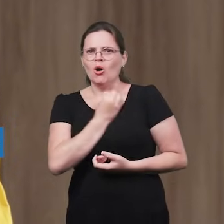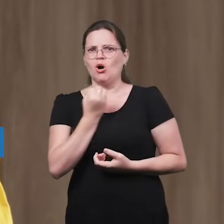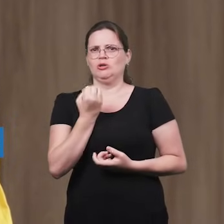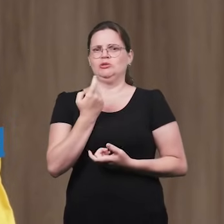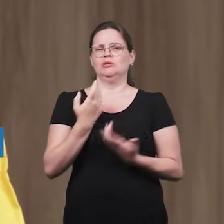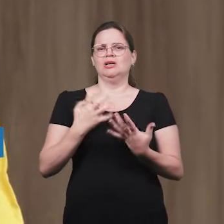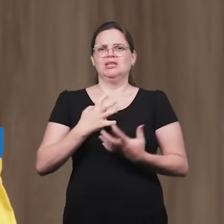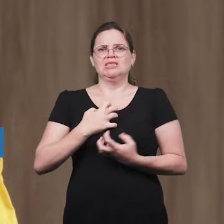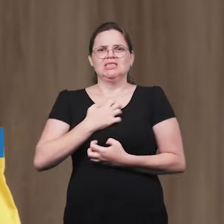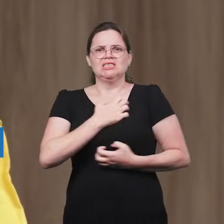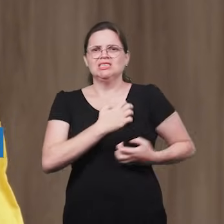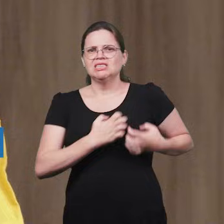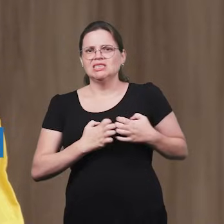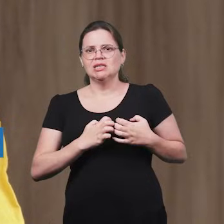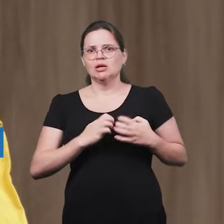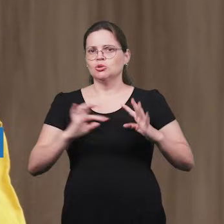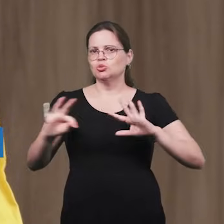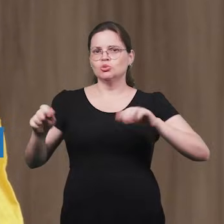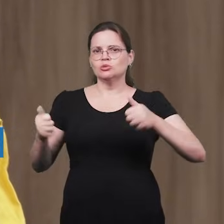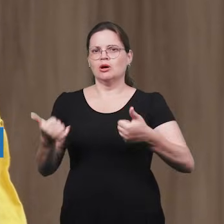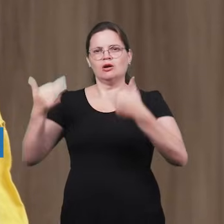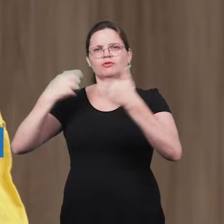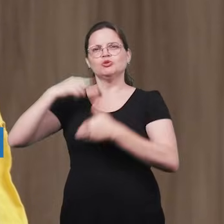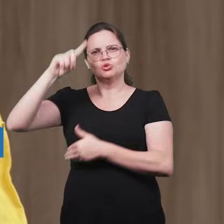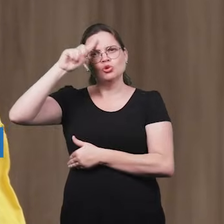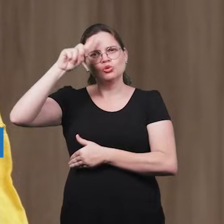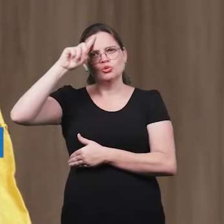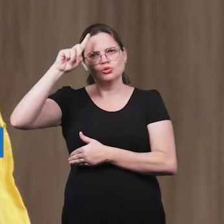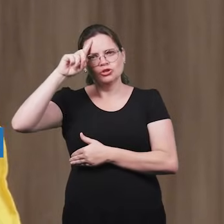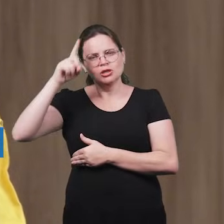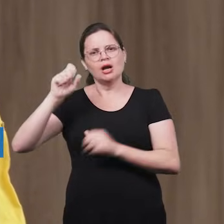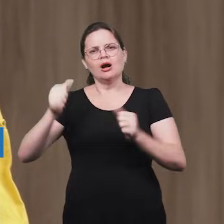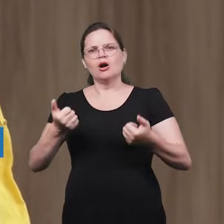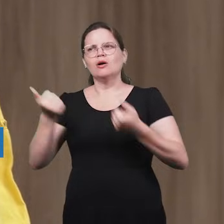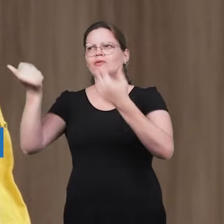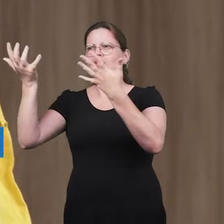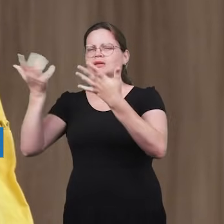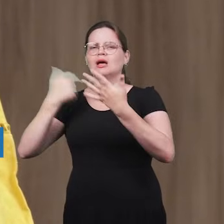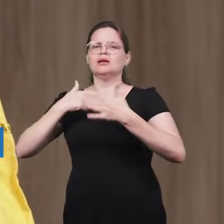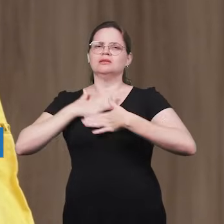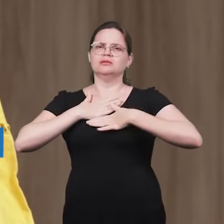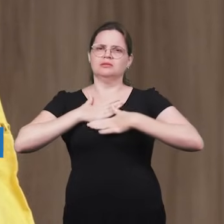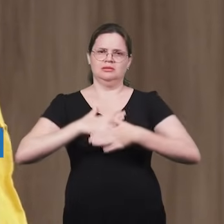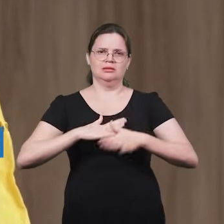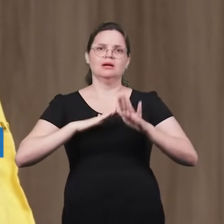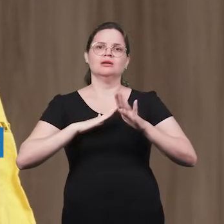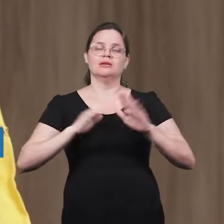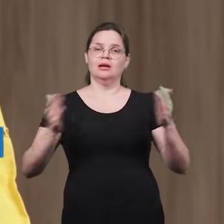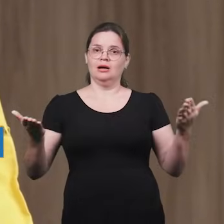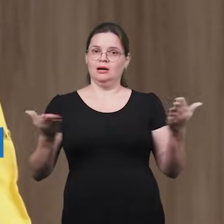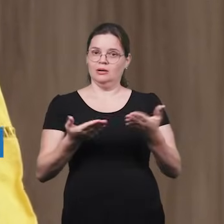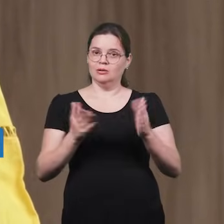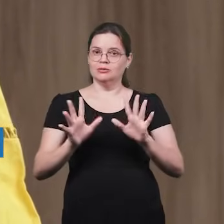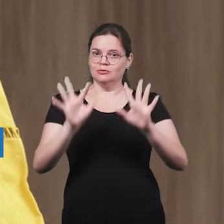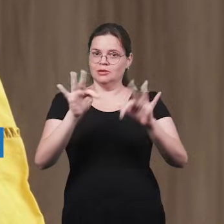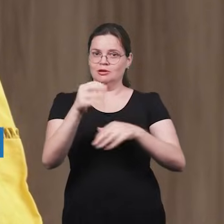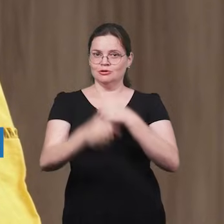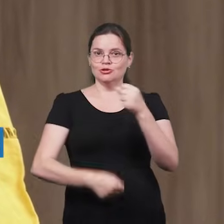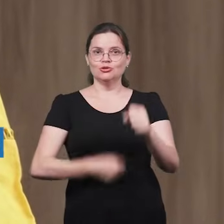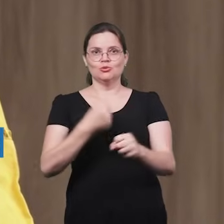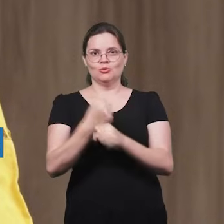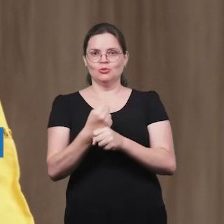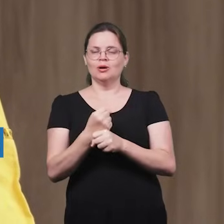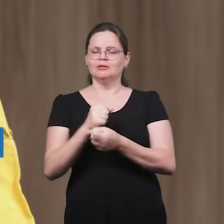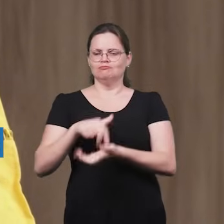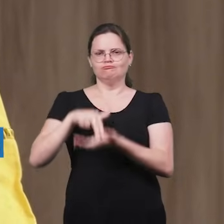angústia. Cada dia, todo dia, e descanse. Nós estamos encerrando mais um ano, e mais um ano de pé